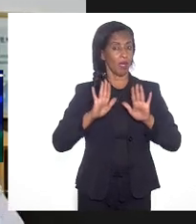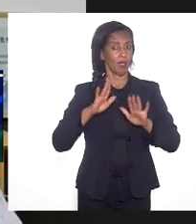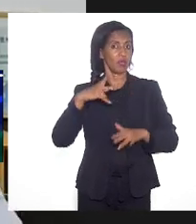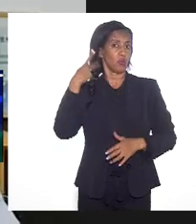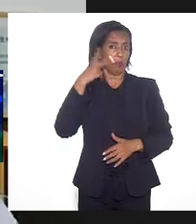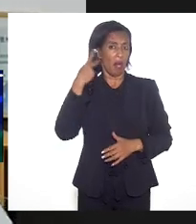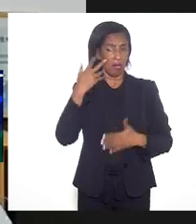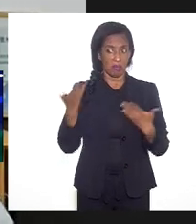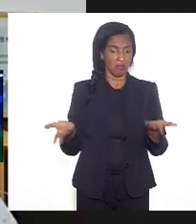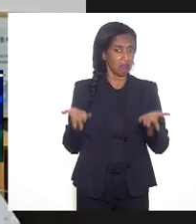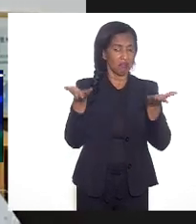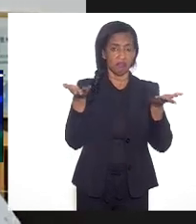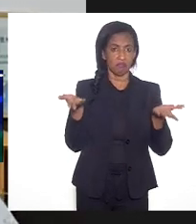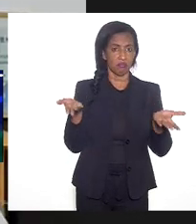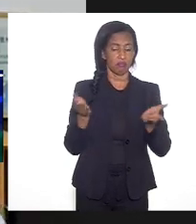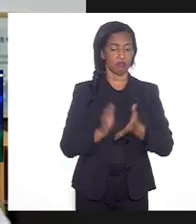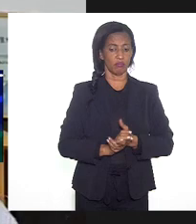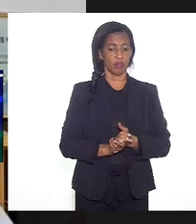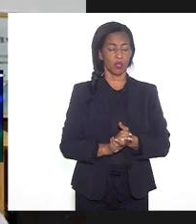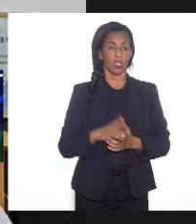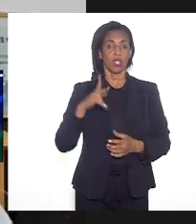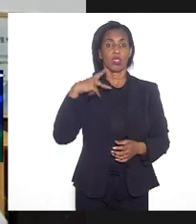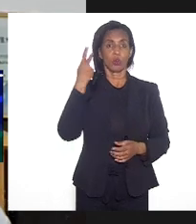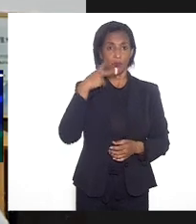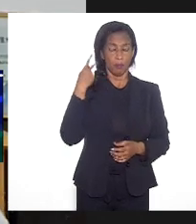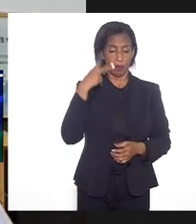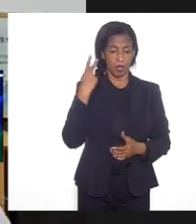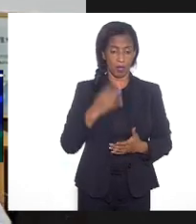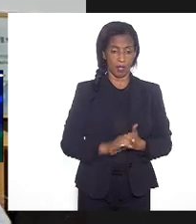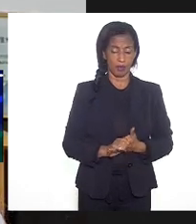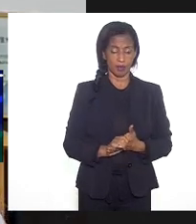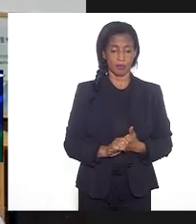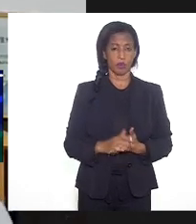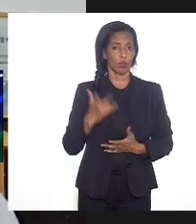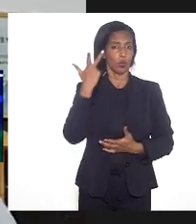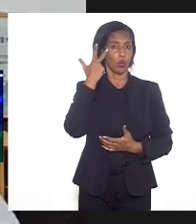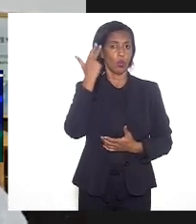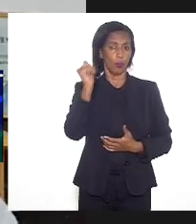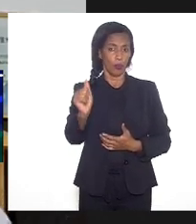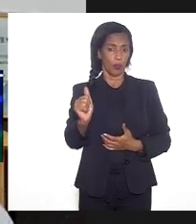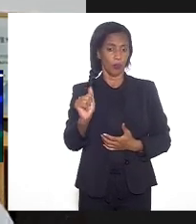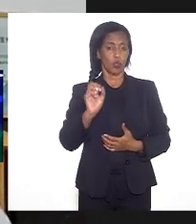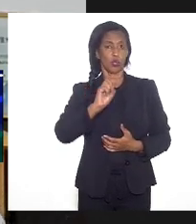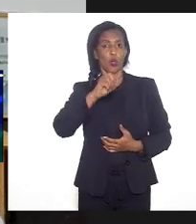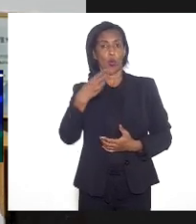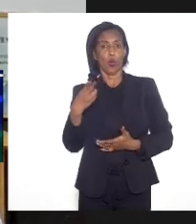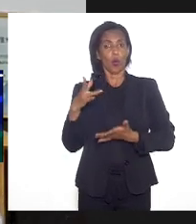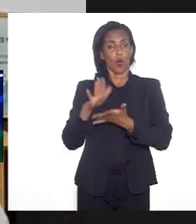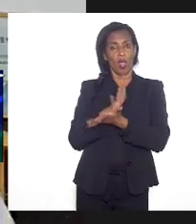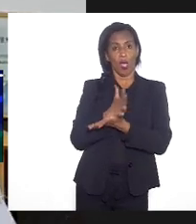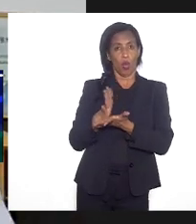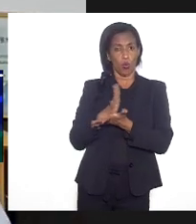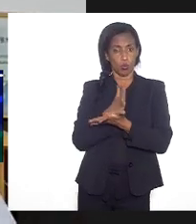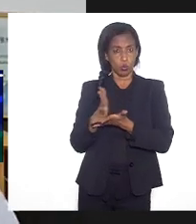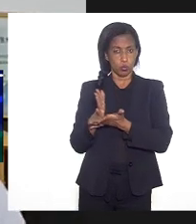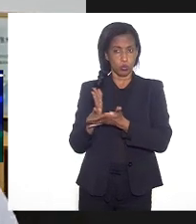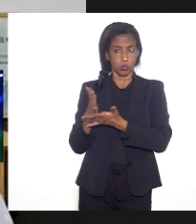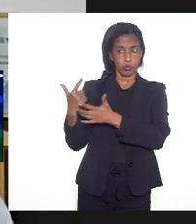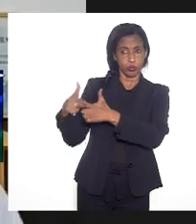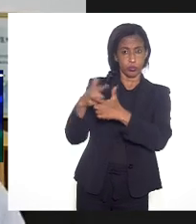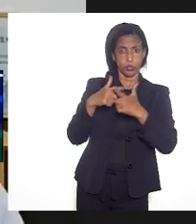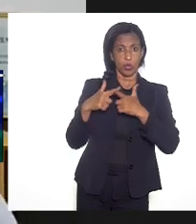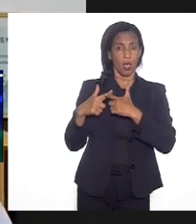é para isso, e no parlamento, normalmente, ou em algumas situações,